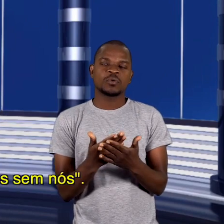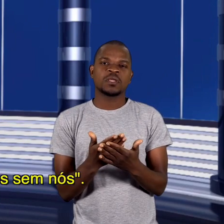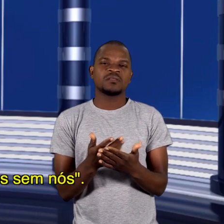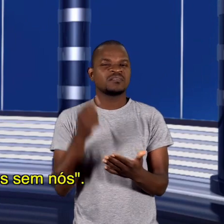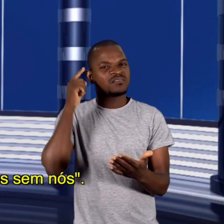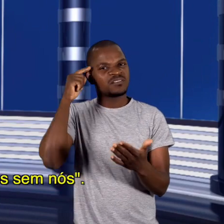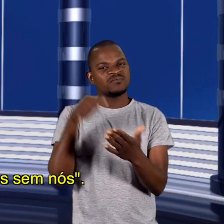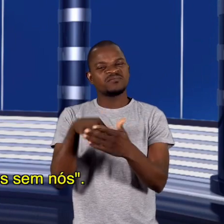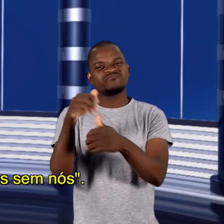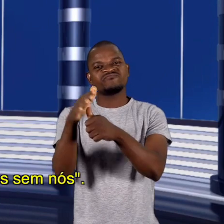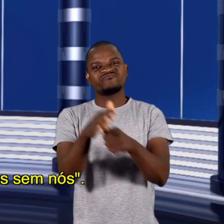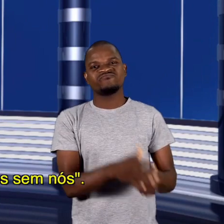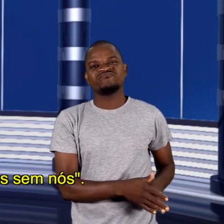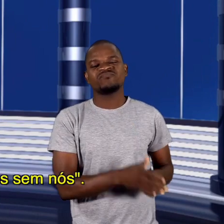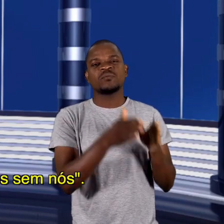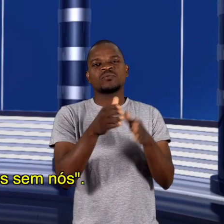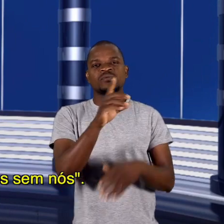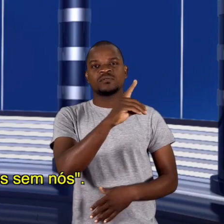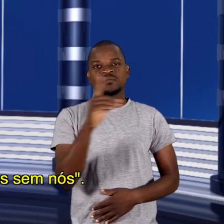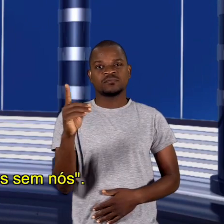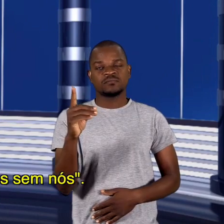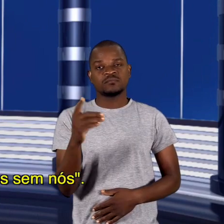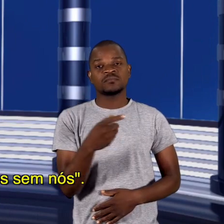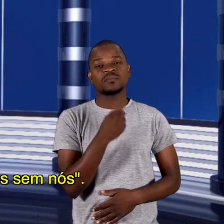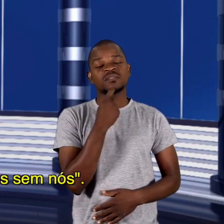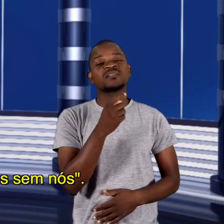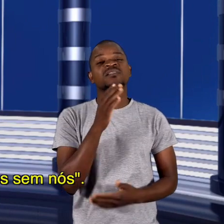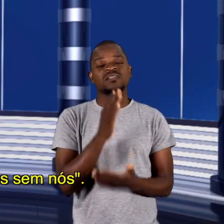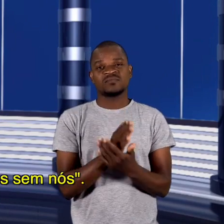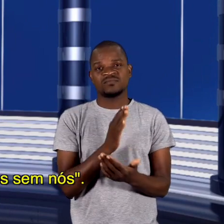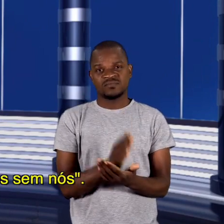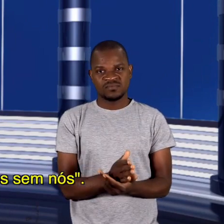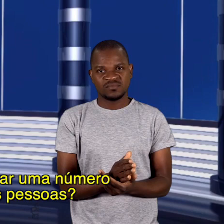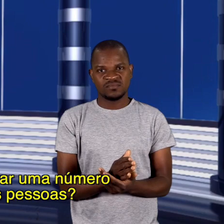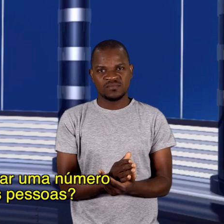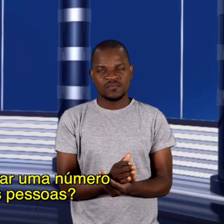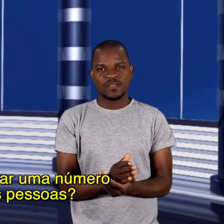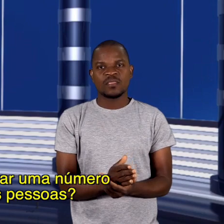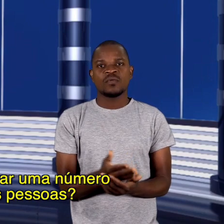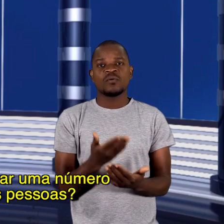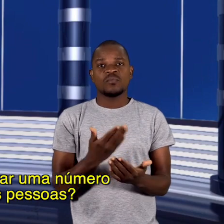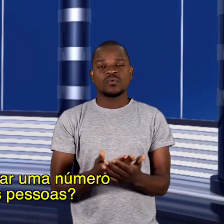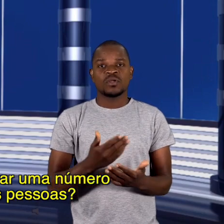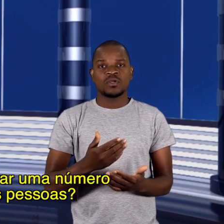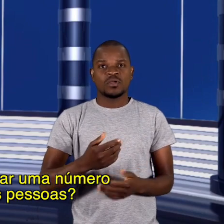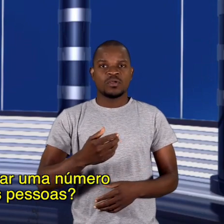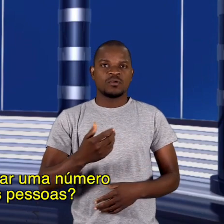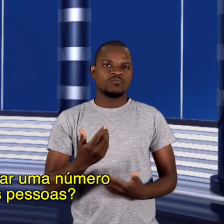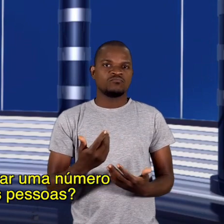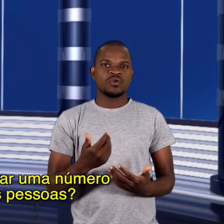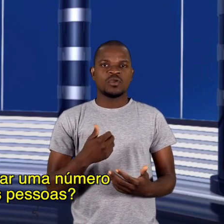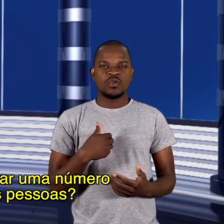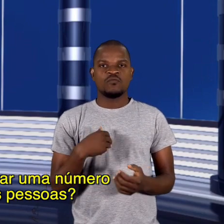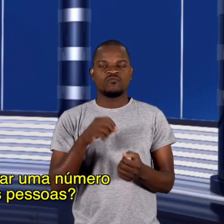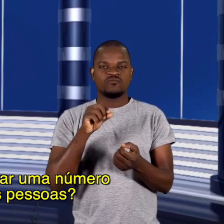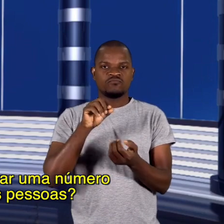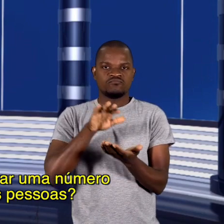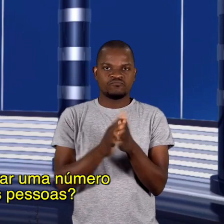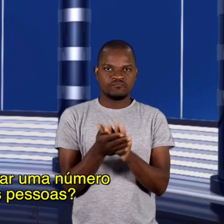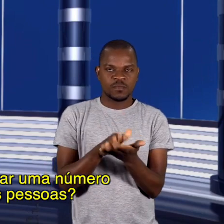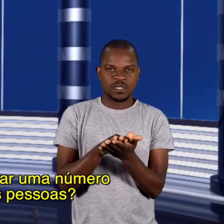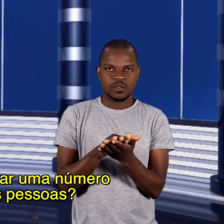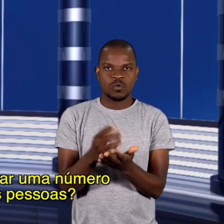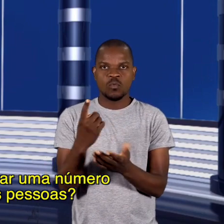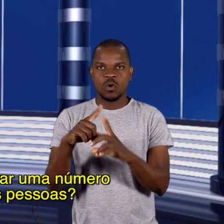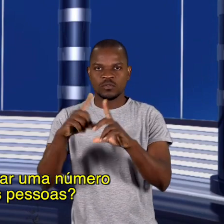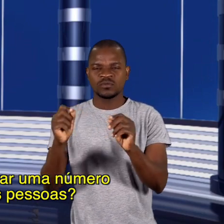exatamente foi o que o Abdu disse nada para nós sem nós então se eu vou construir um túnel eu tenho que chamar o